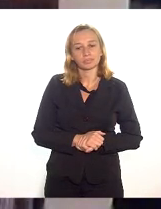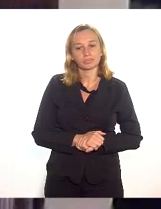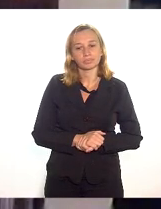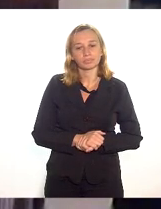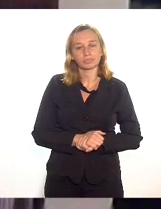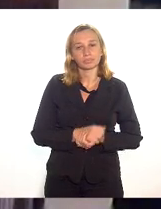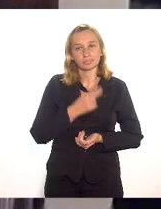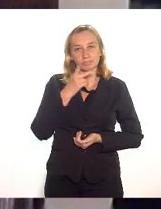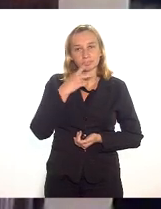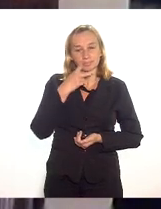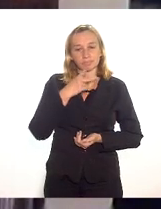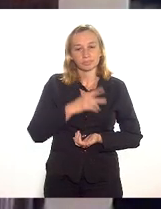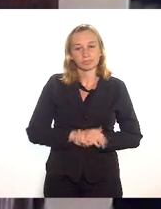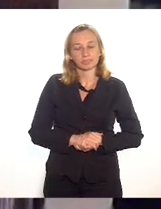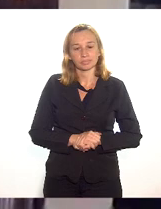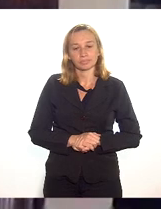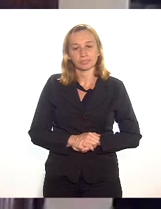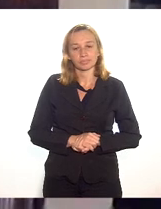dizendo o seguinte.